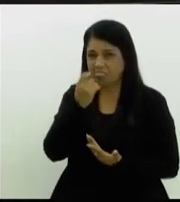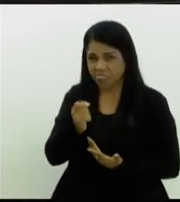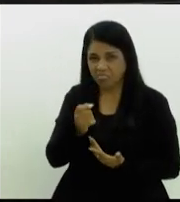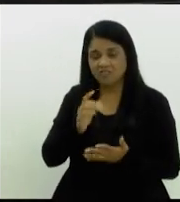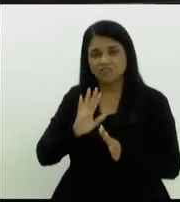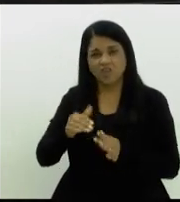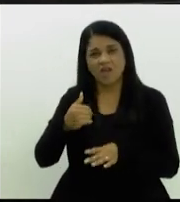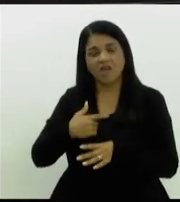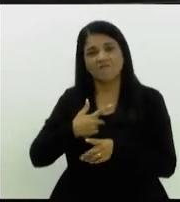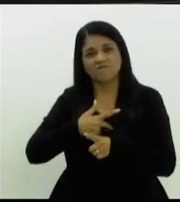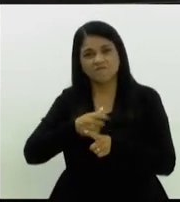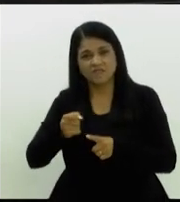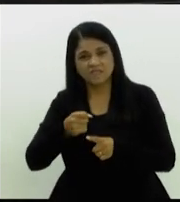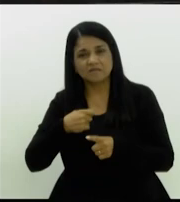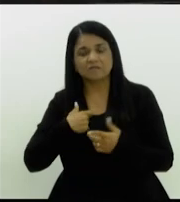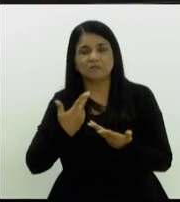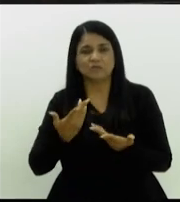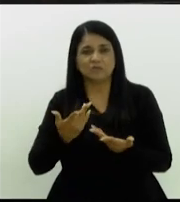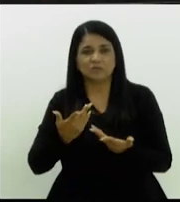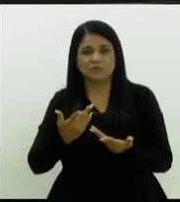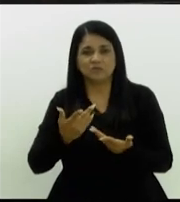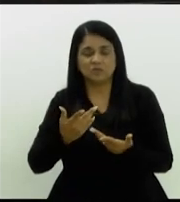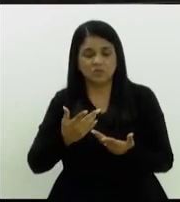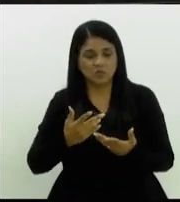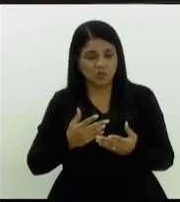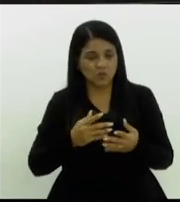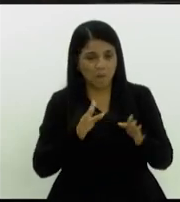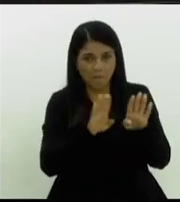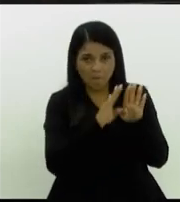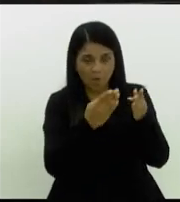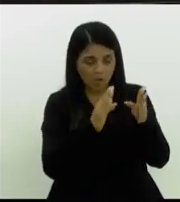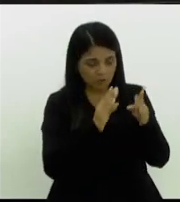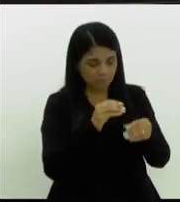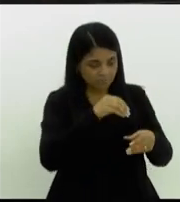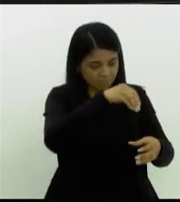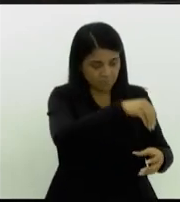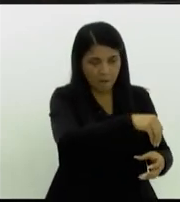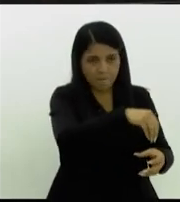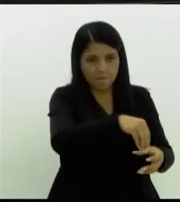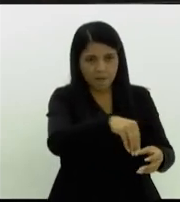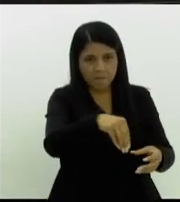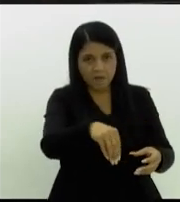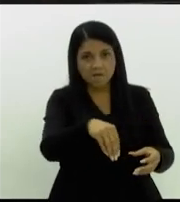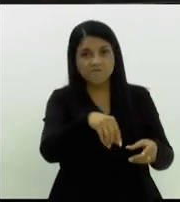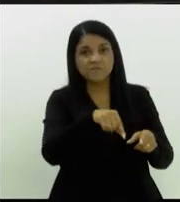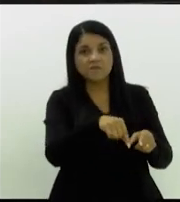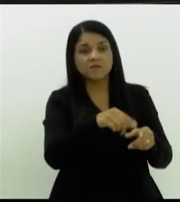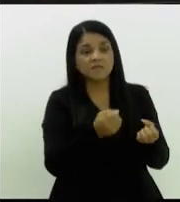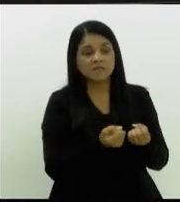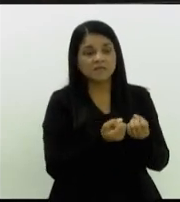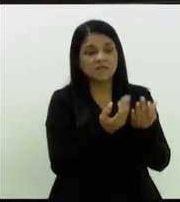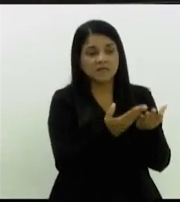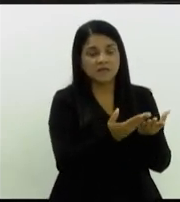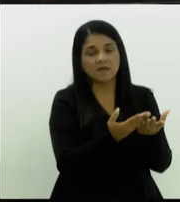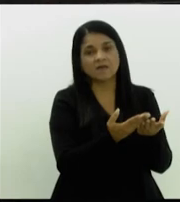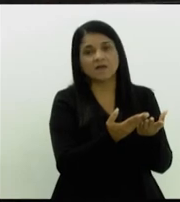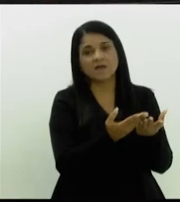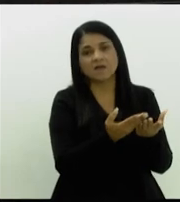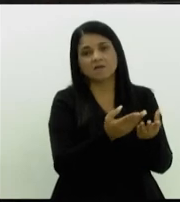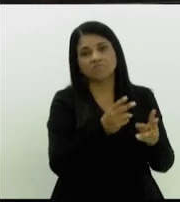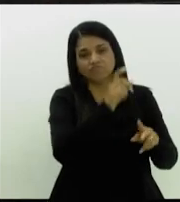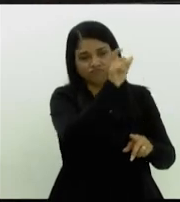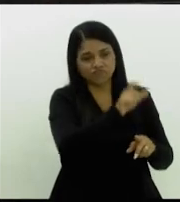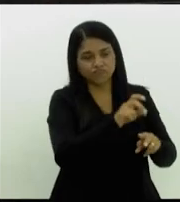e avariados, e colocaram na porta do complexo de Jericinó para que depois fossem entregues